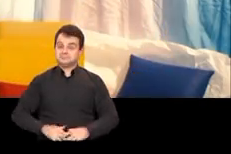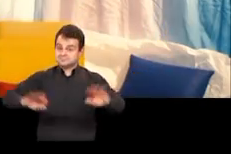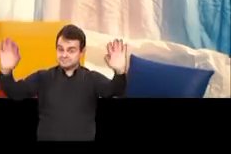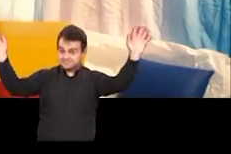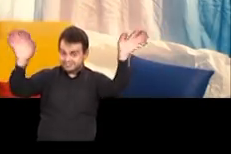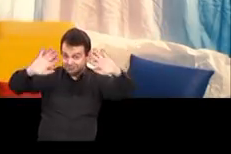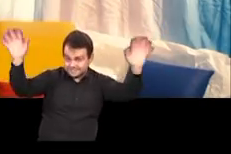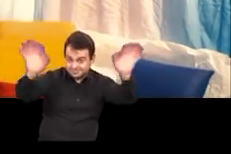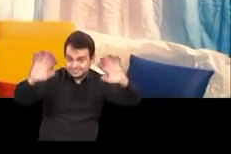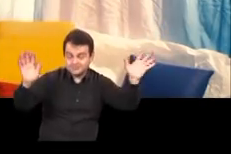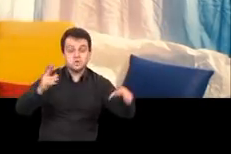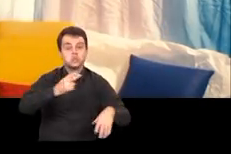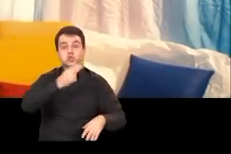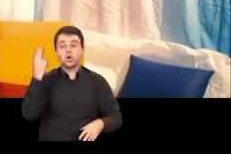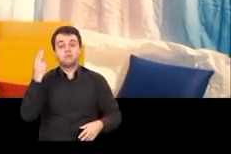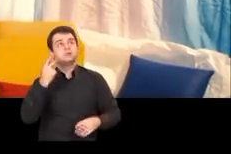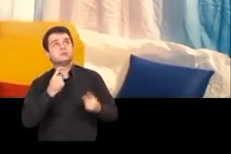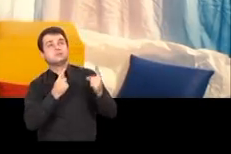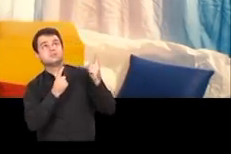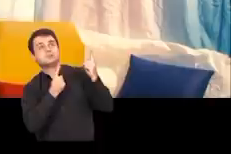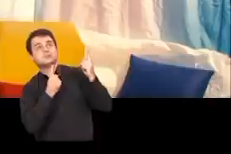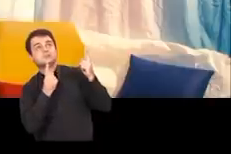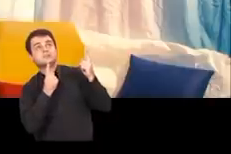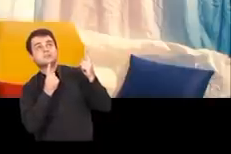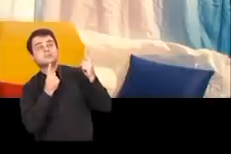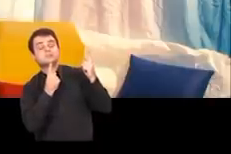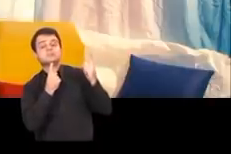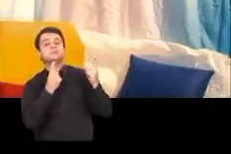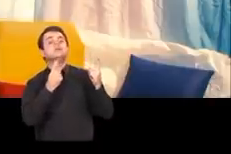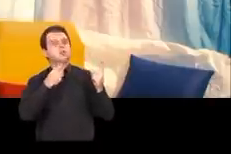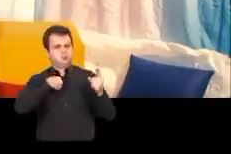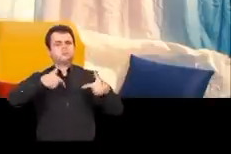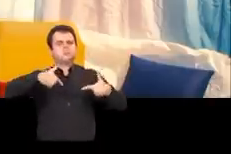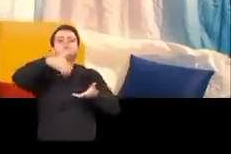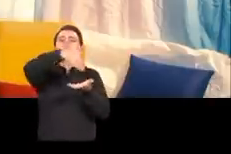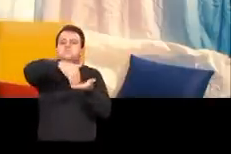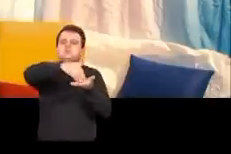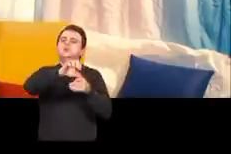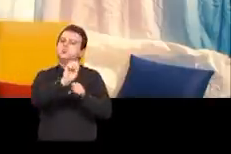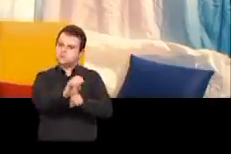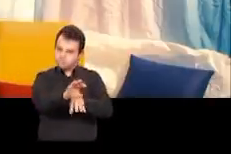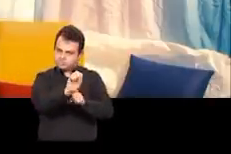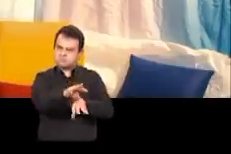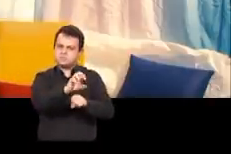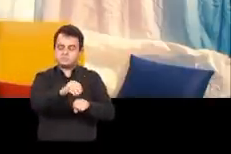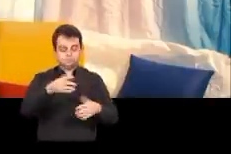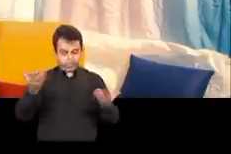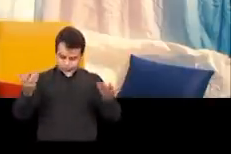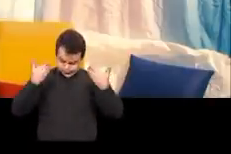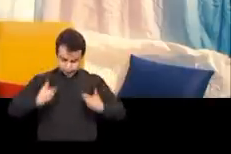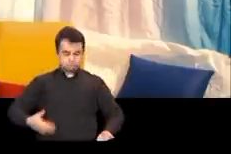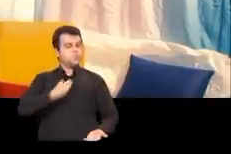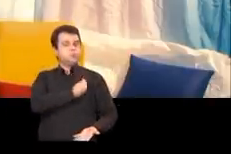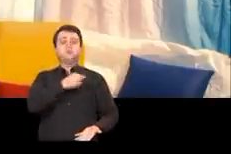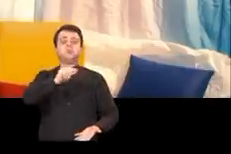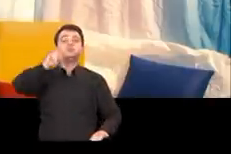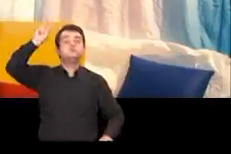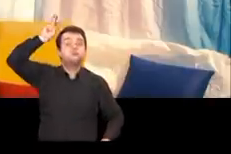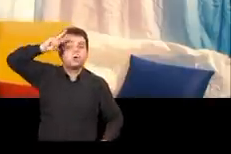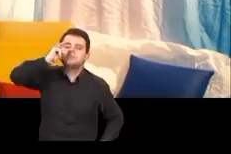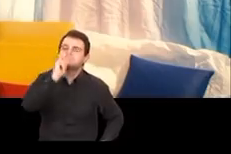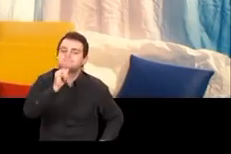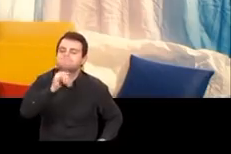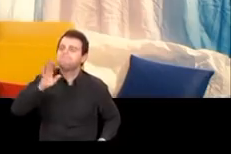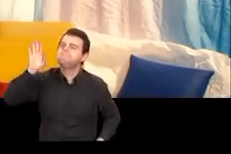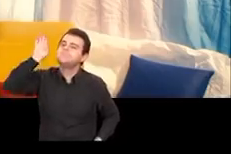Olá! Eu sou a professora Reni Trombi, da Secretaria Municipal de Educação, e estou aqui hoje para contar uma história